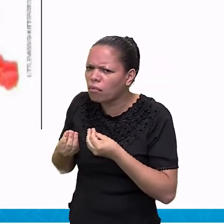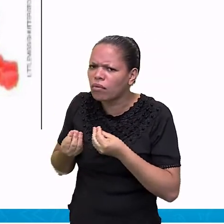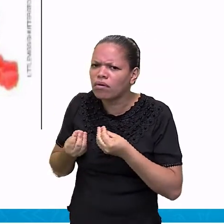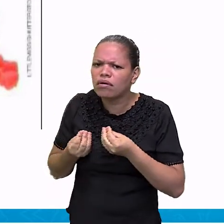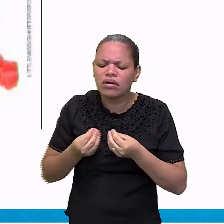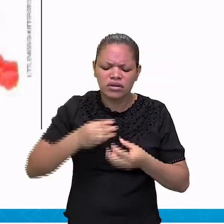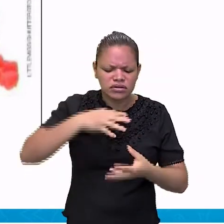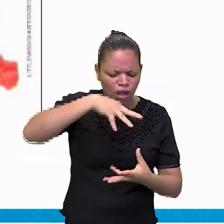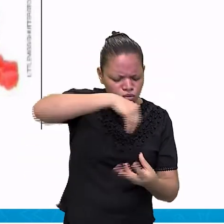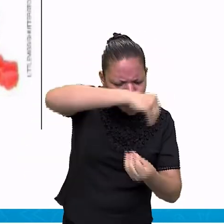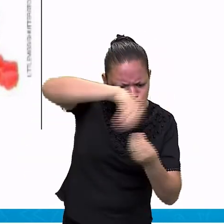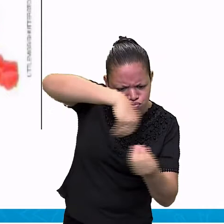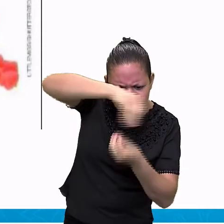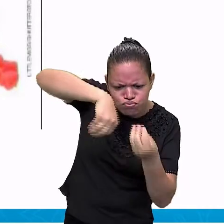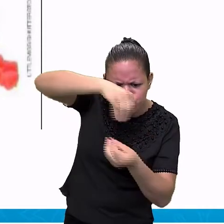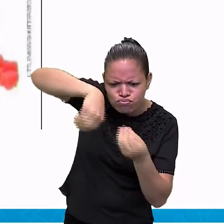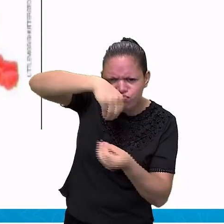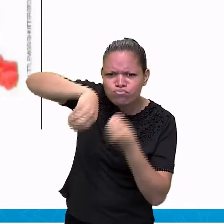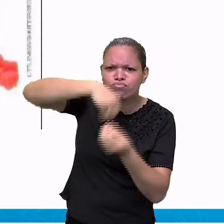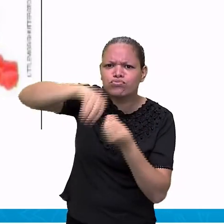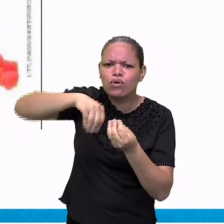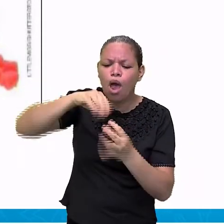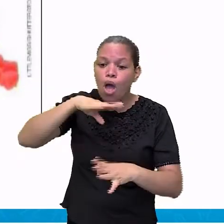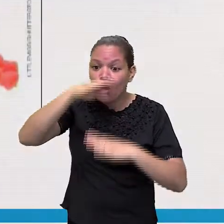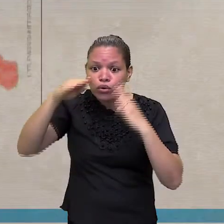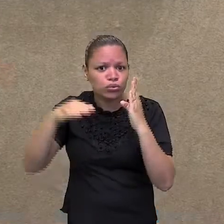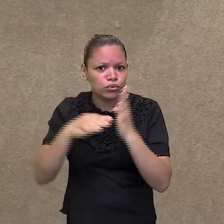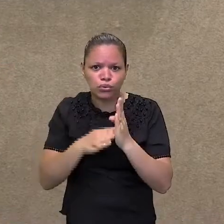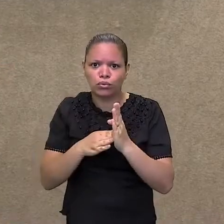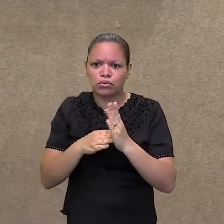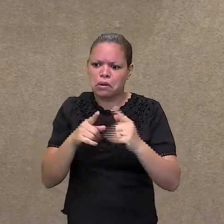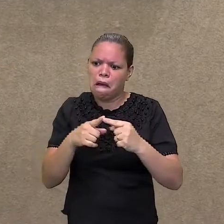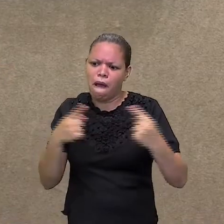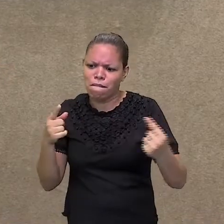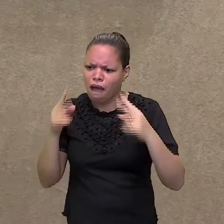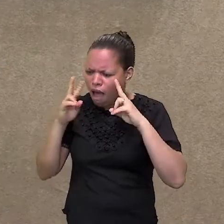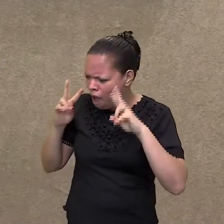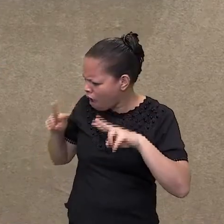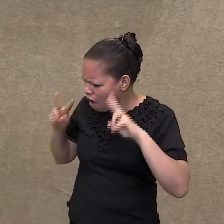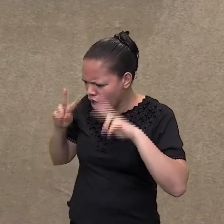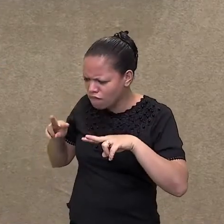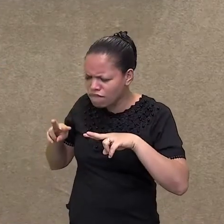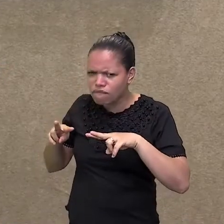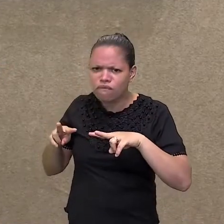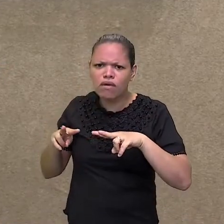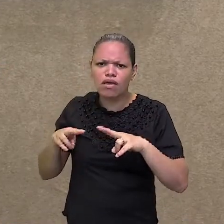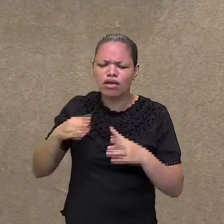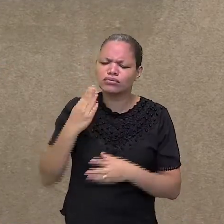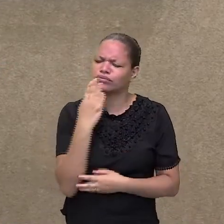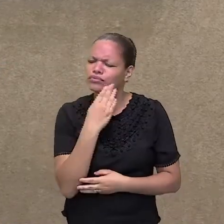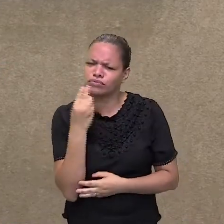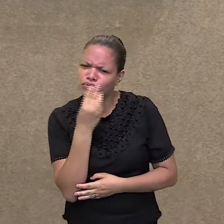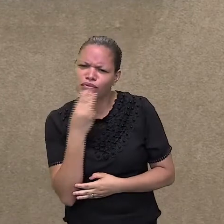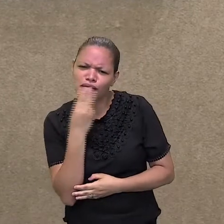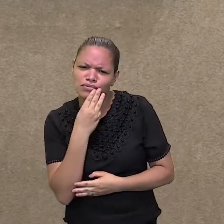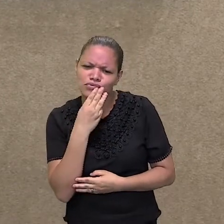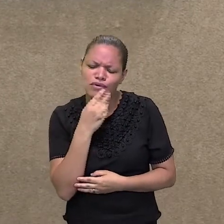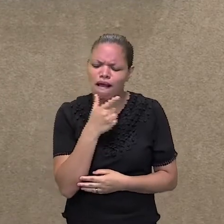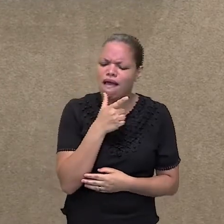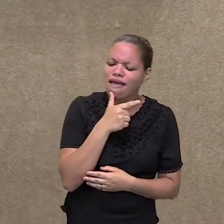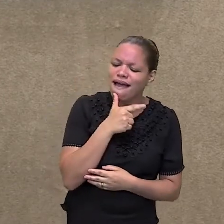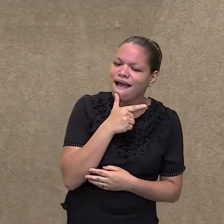forma que eu não consigo mais ver o açúcar dentro da água, mas eu consigo sentir